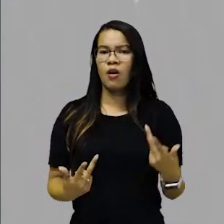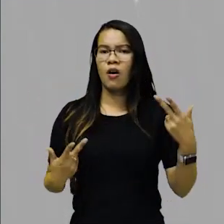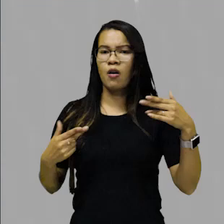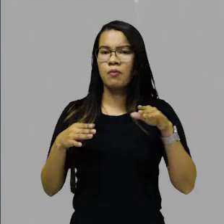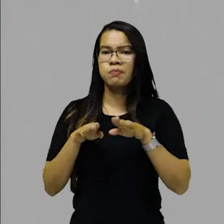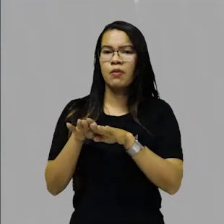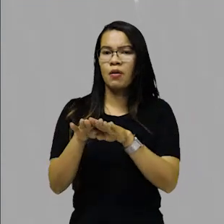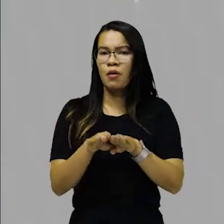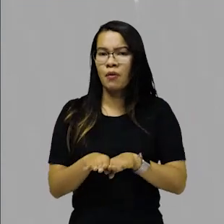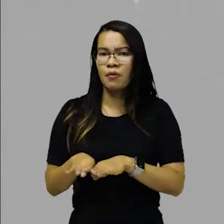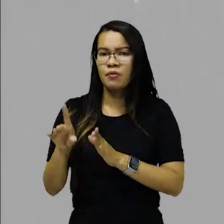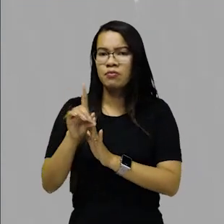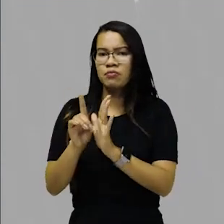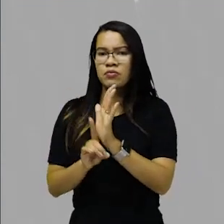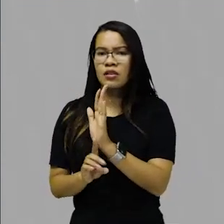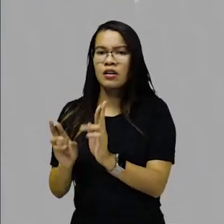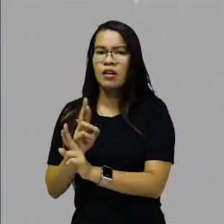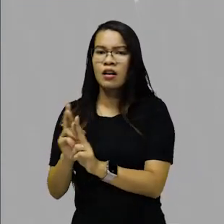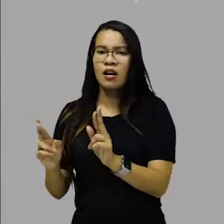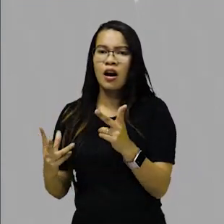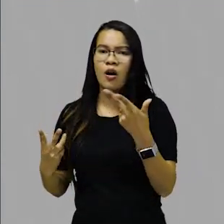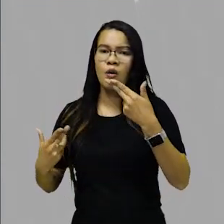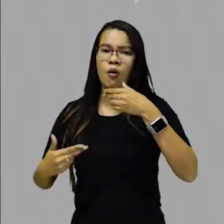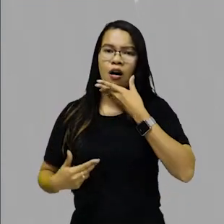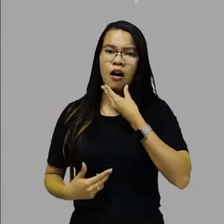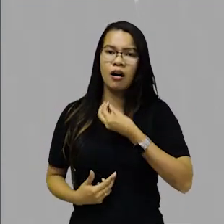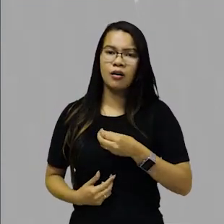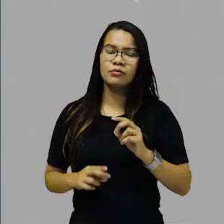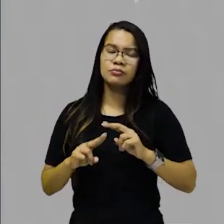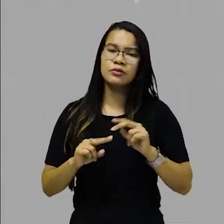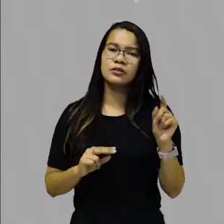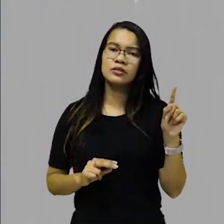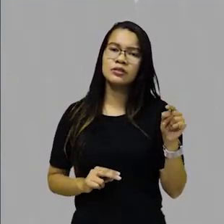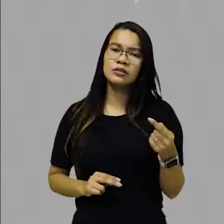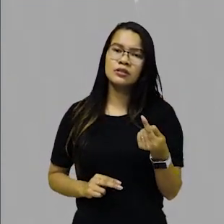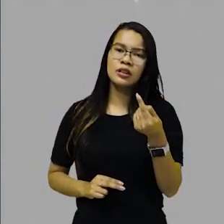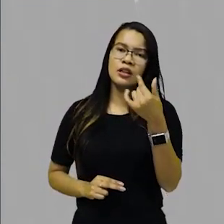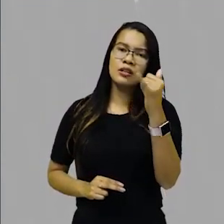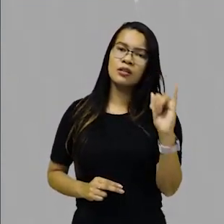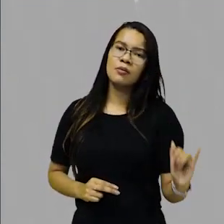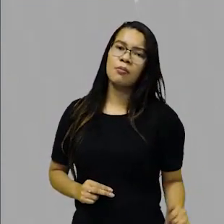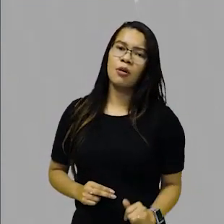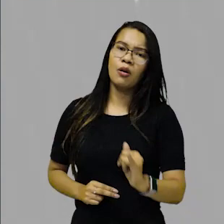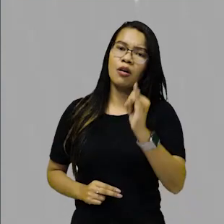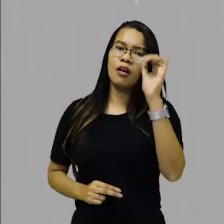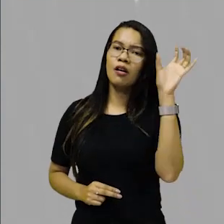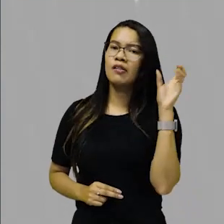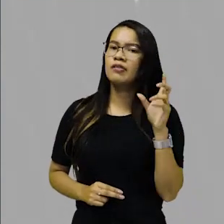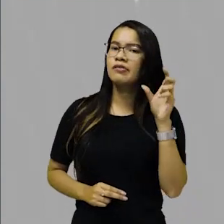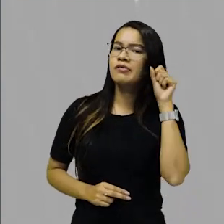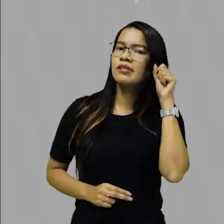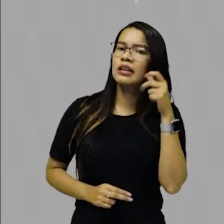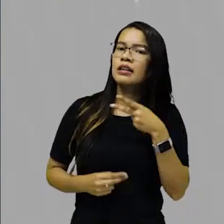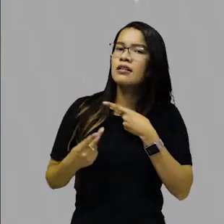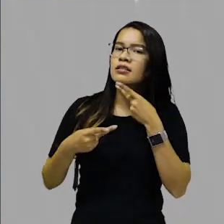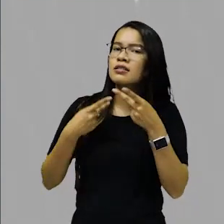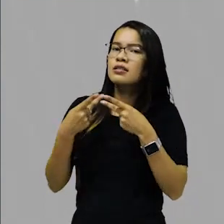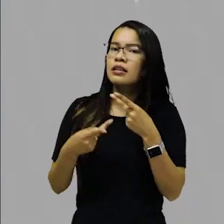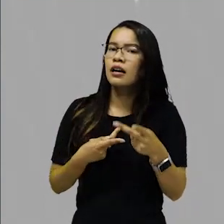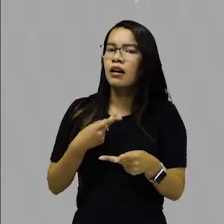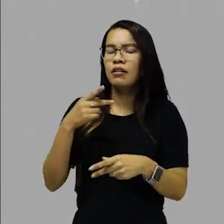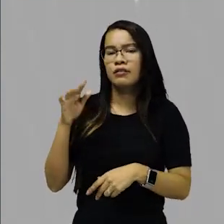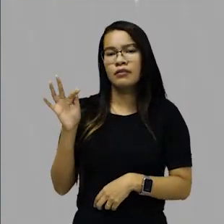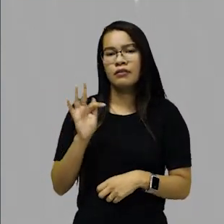homens. Por isso que é importante se escutar as falas femininas.